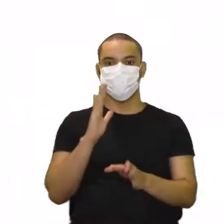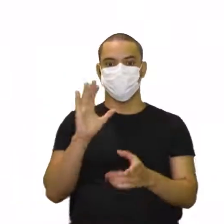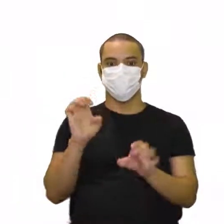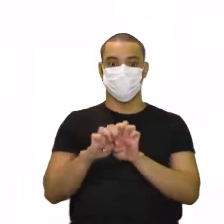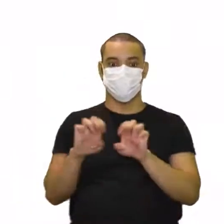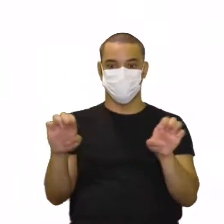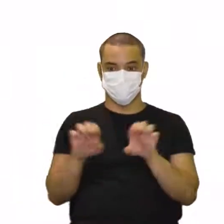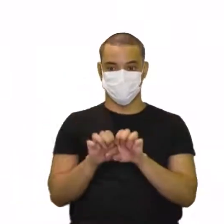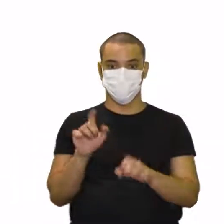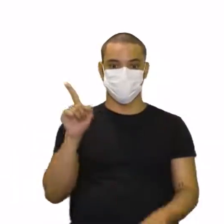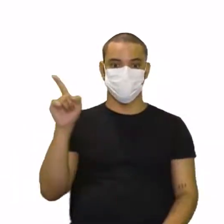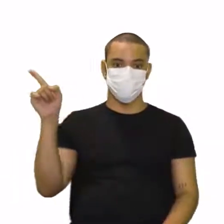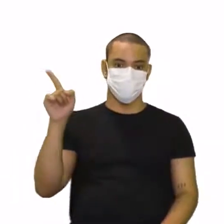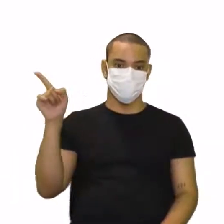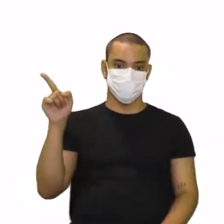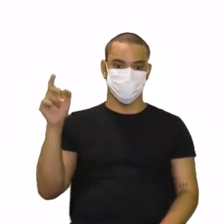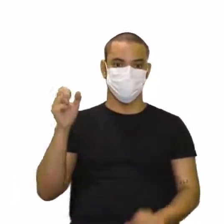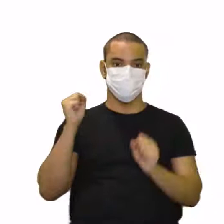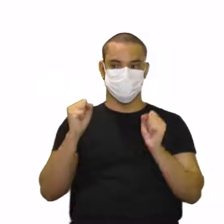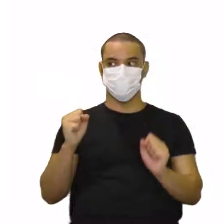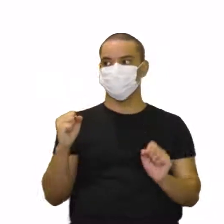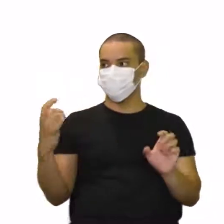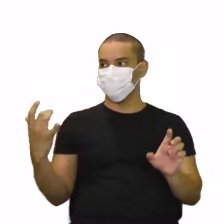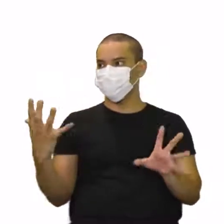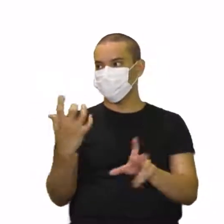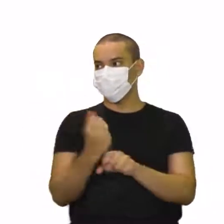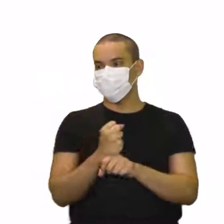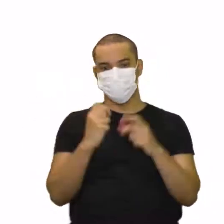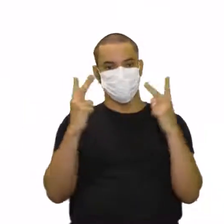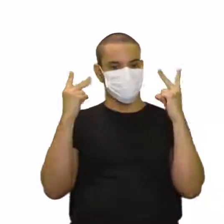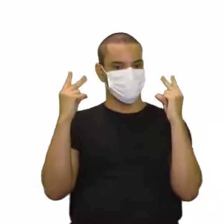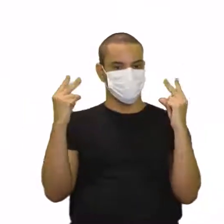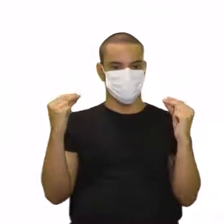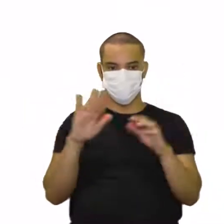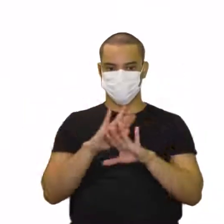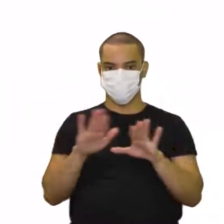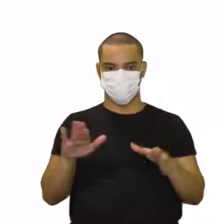só. Posso calcular tranquilamente.